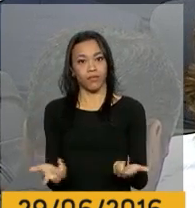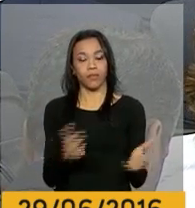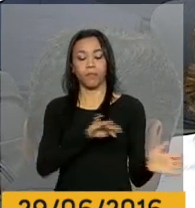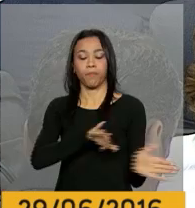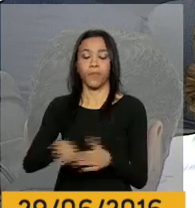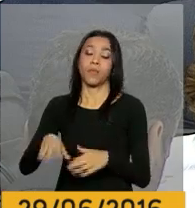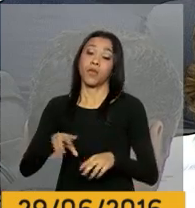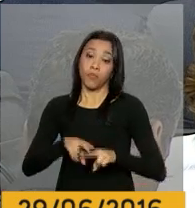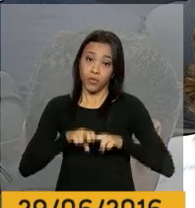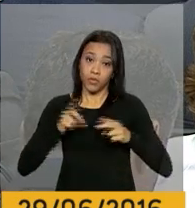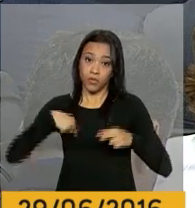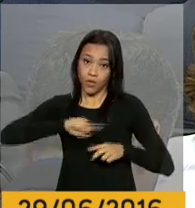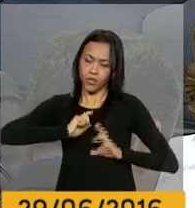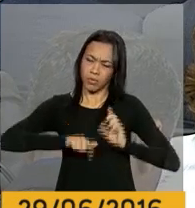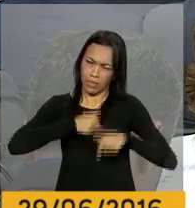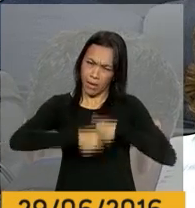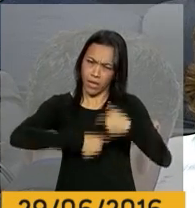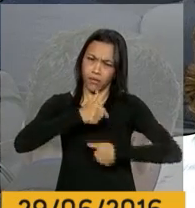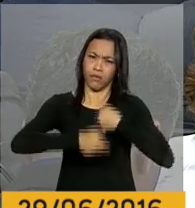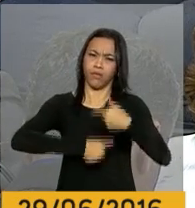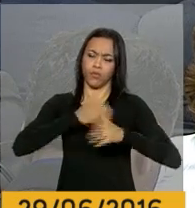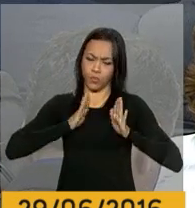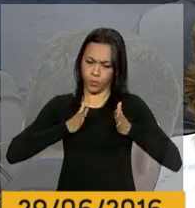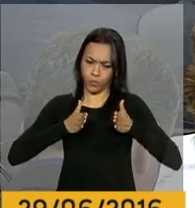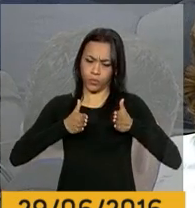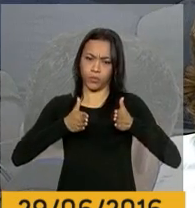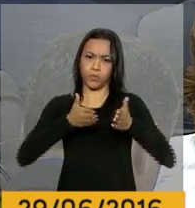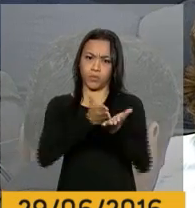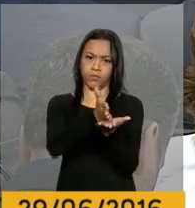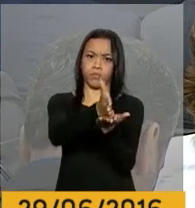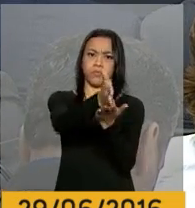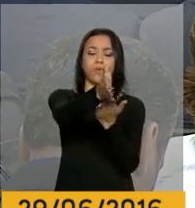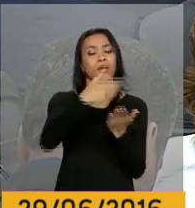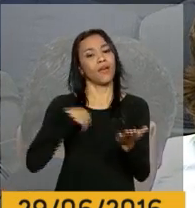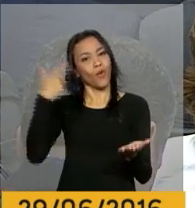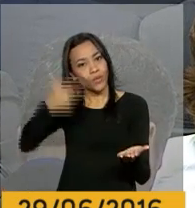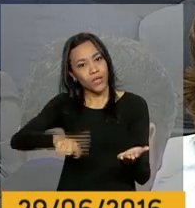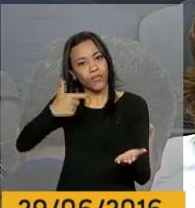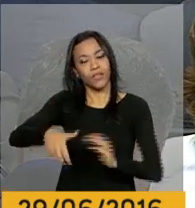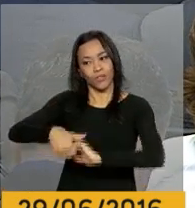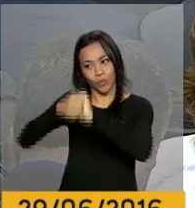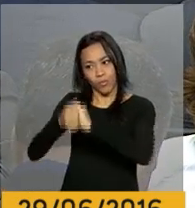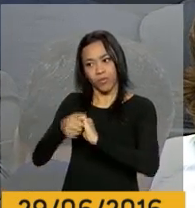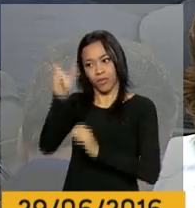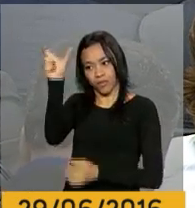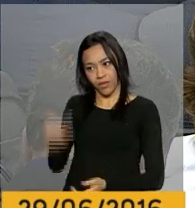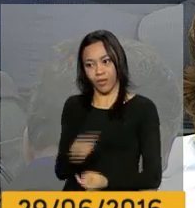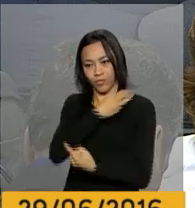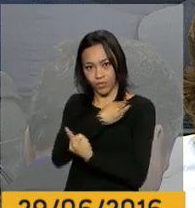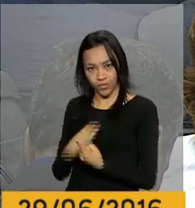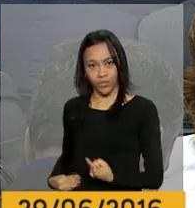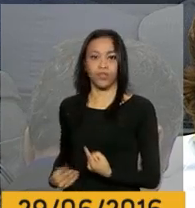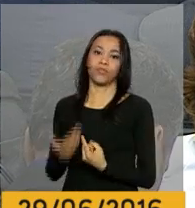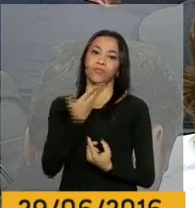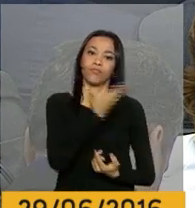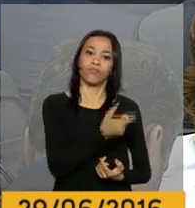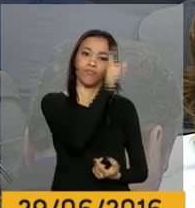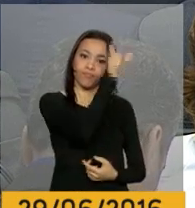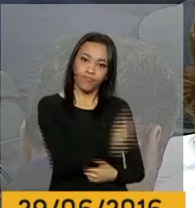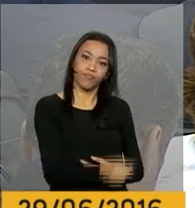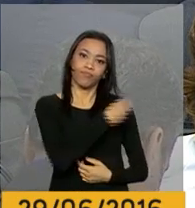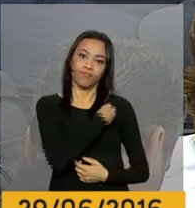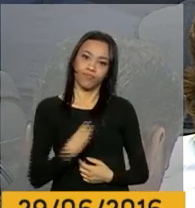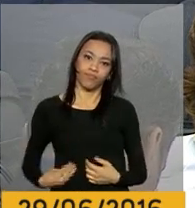estamos trabalhando intensamente nessa direção. Eu quero cumprimentar mais uma vez o Mendonça Filho e o Osmar Terra